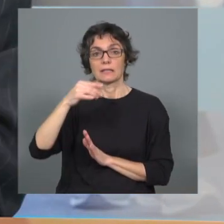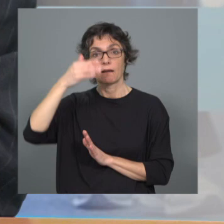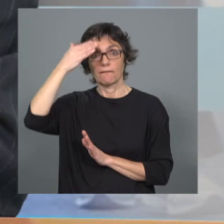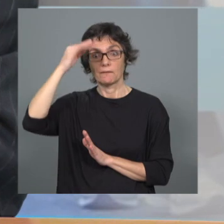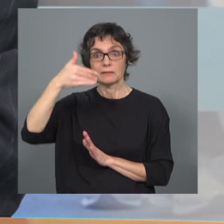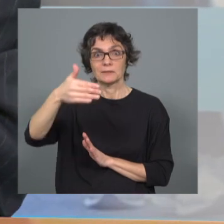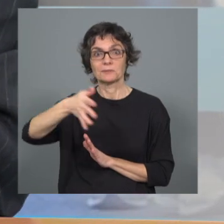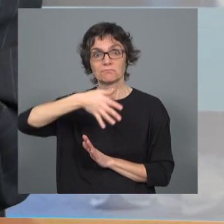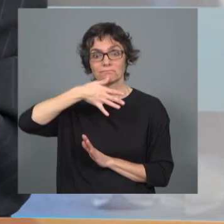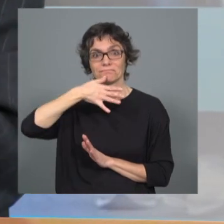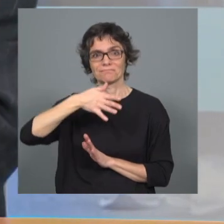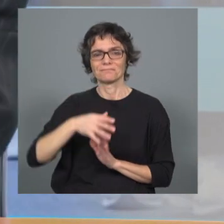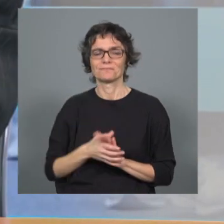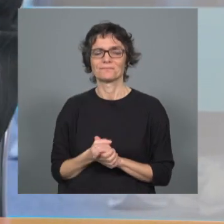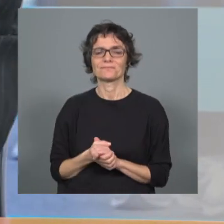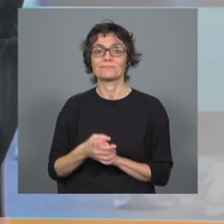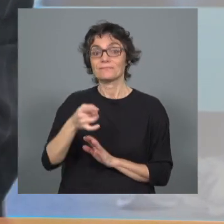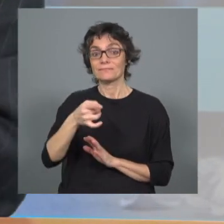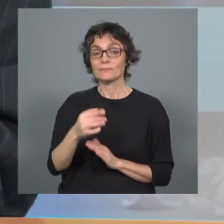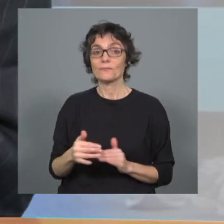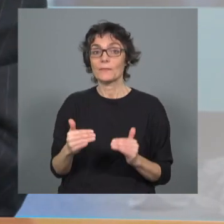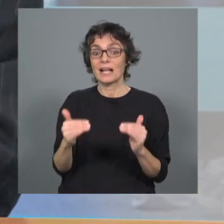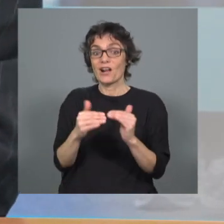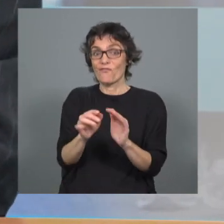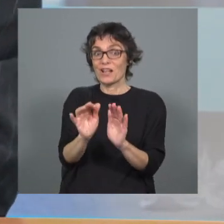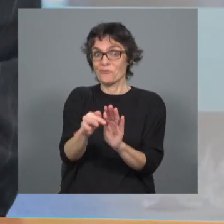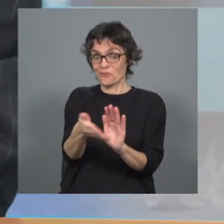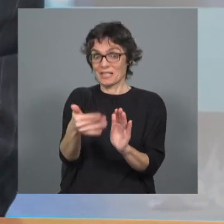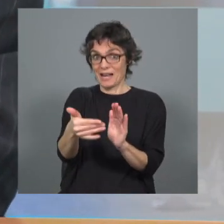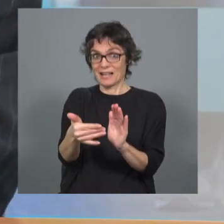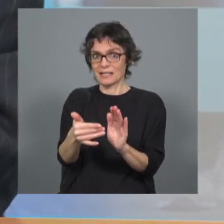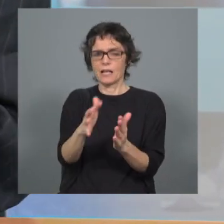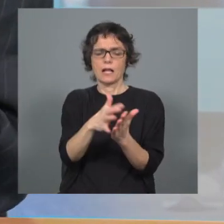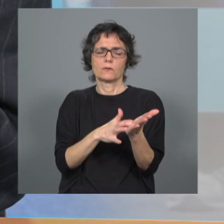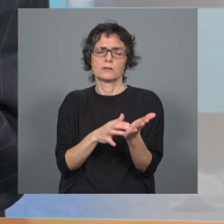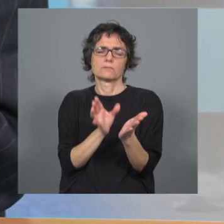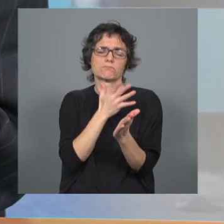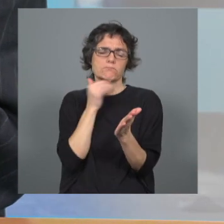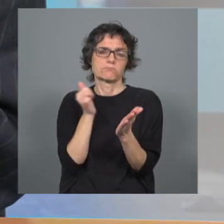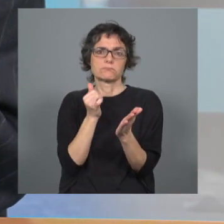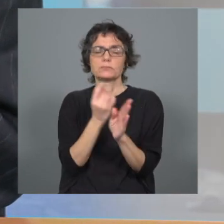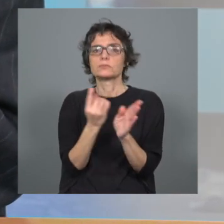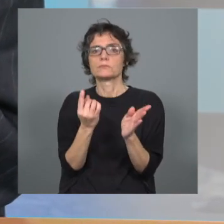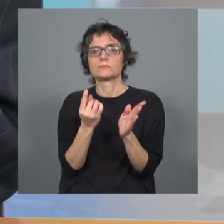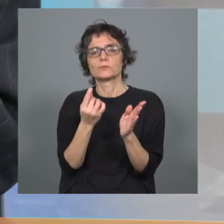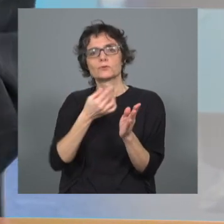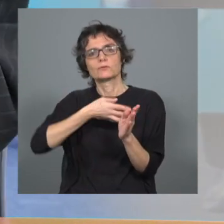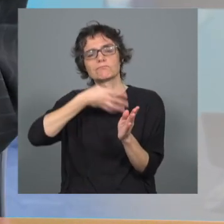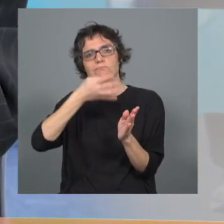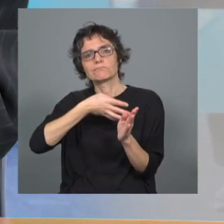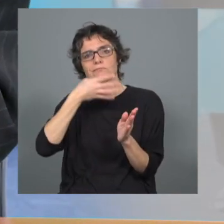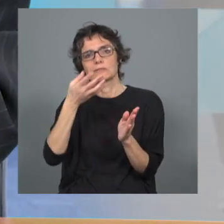eram mensageiros. E, portanto, esta é a última etapa. E é um texto maravilhoso, porque faz um enquadramento muito bonito dentro